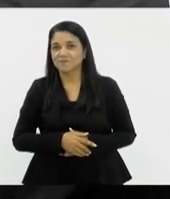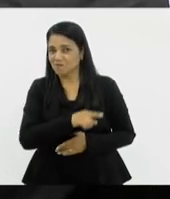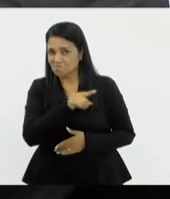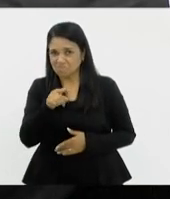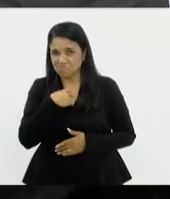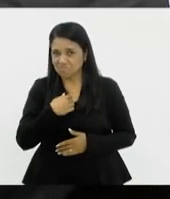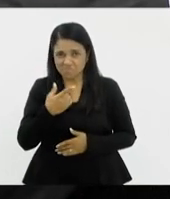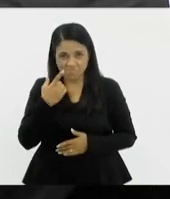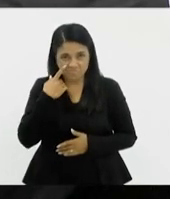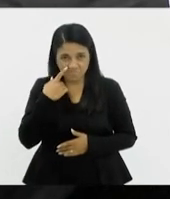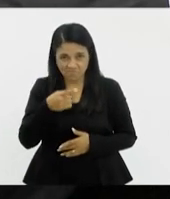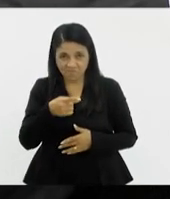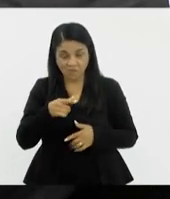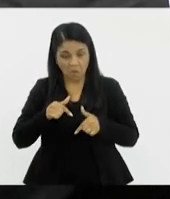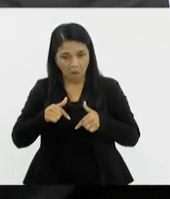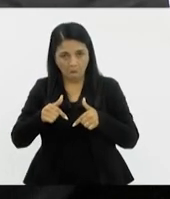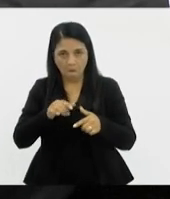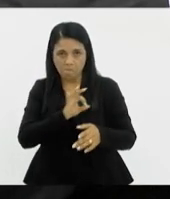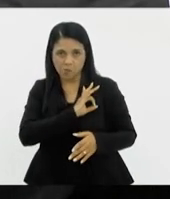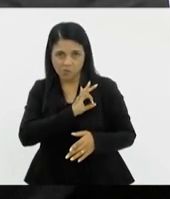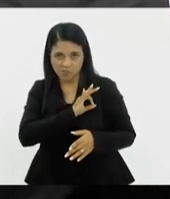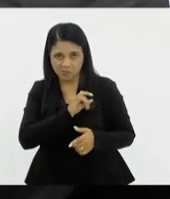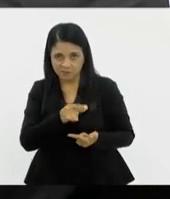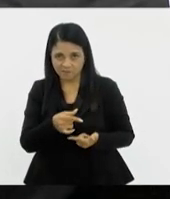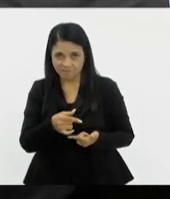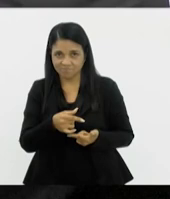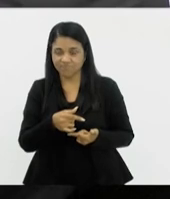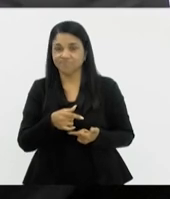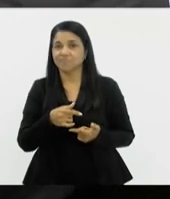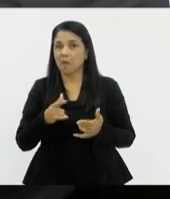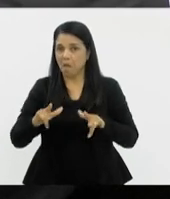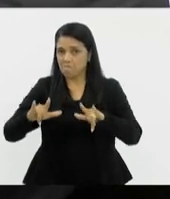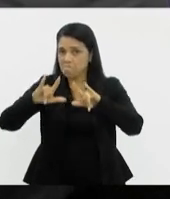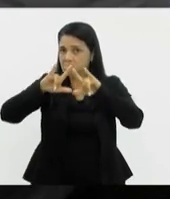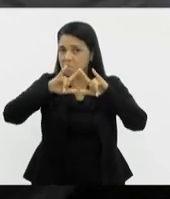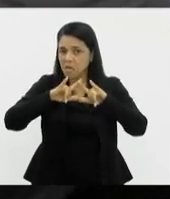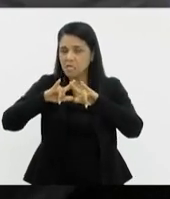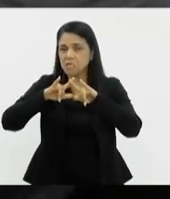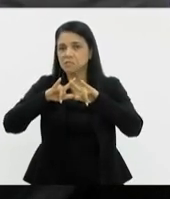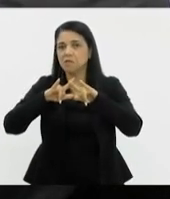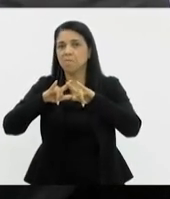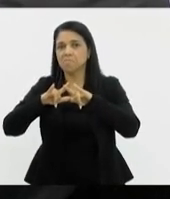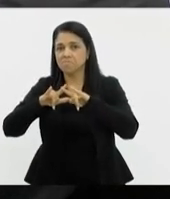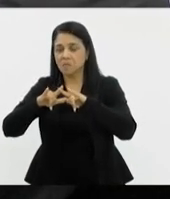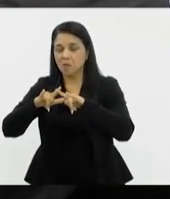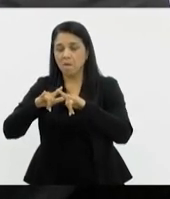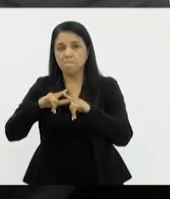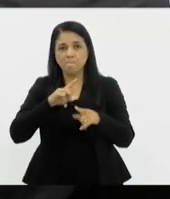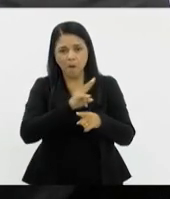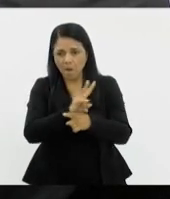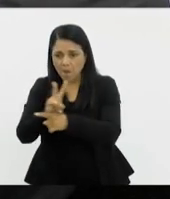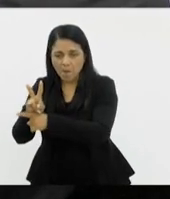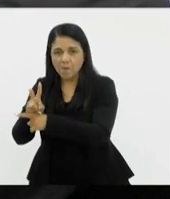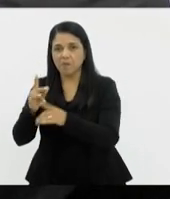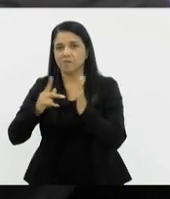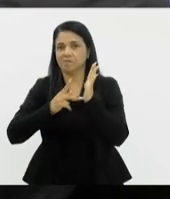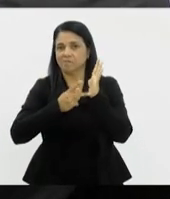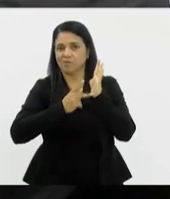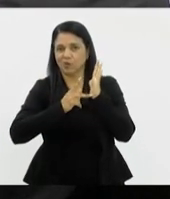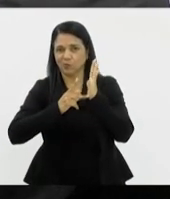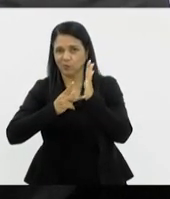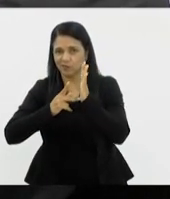não viram a última operação lá, né? Uhum. A milícia tomava conta dos condomínios, expulsava